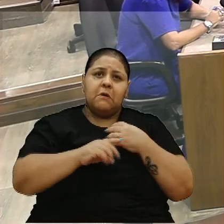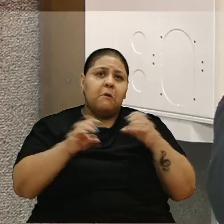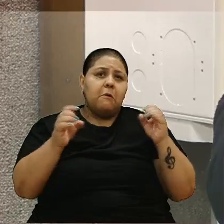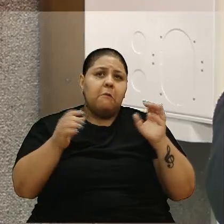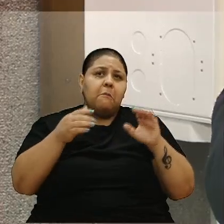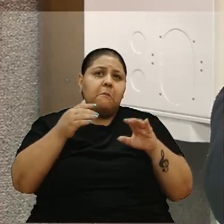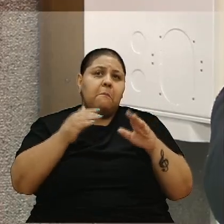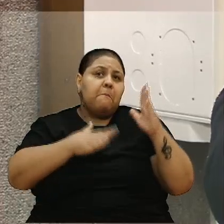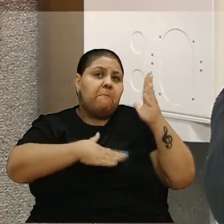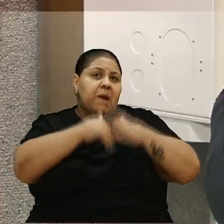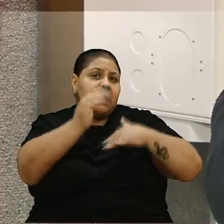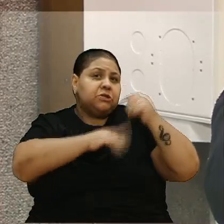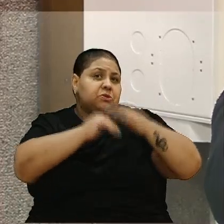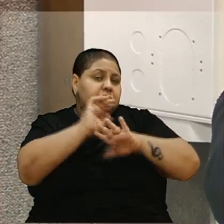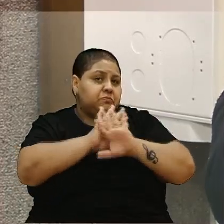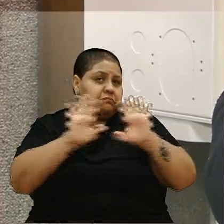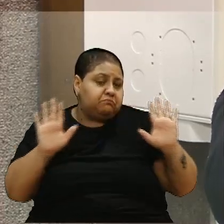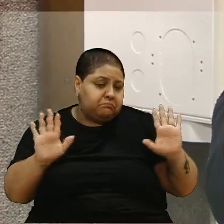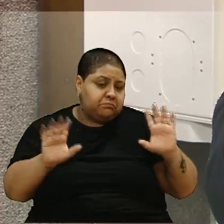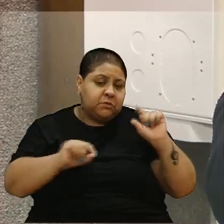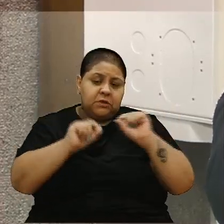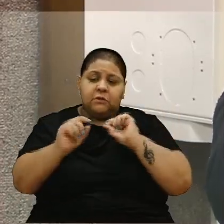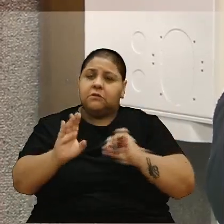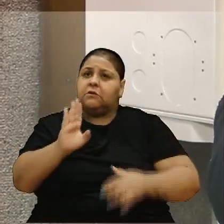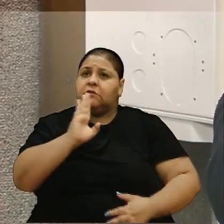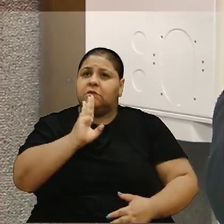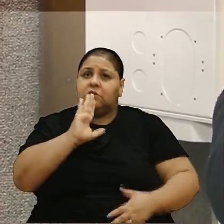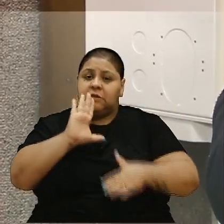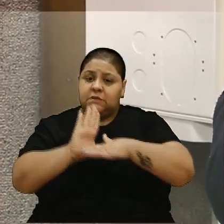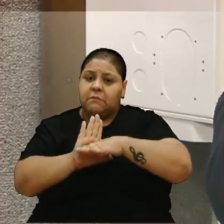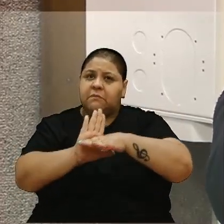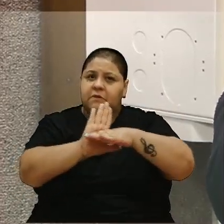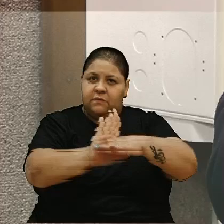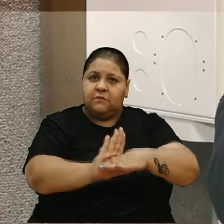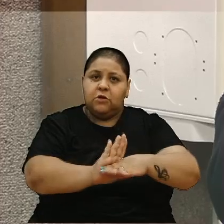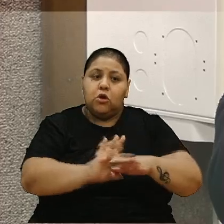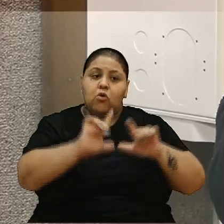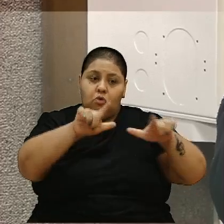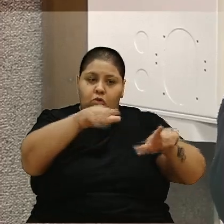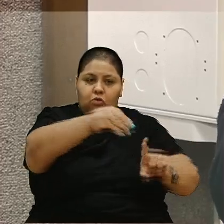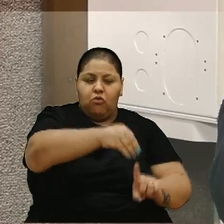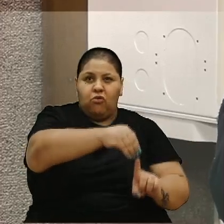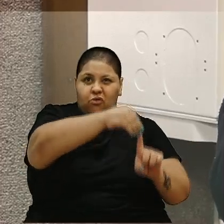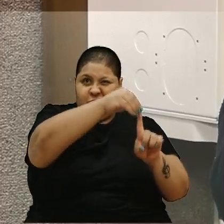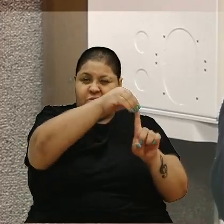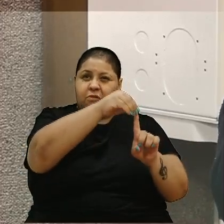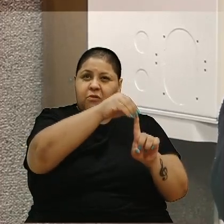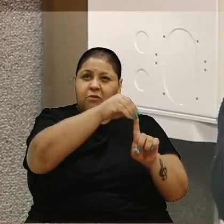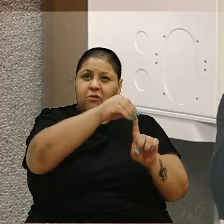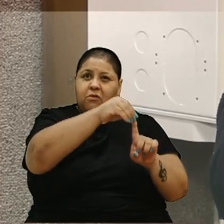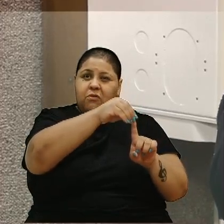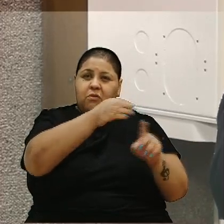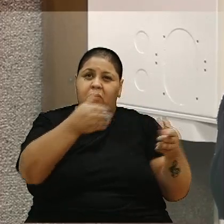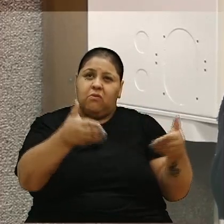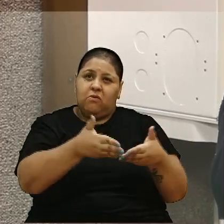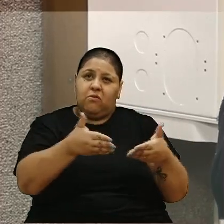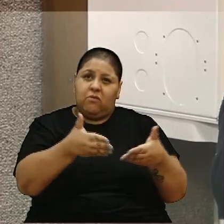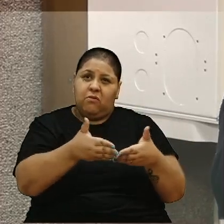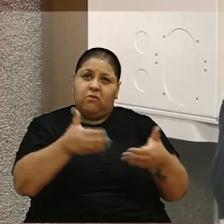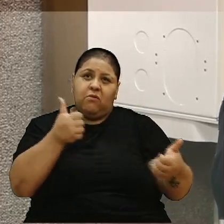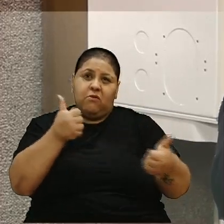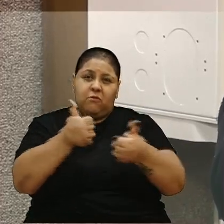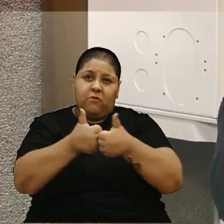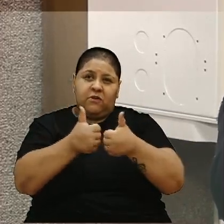prático. Quem conhece ali a Maesa, o espaço principal seria onde é o próximo do